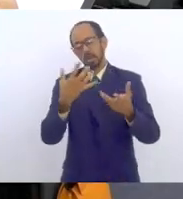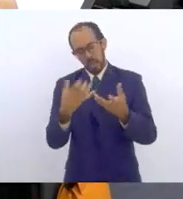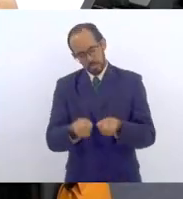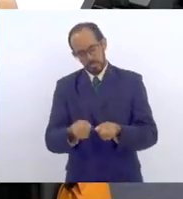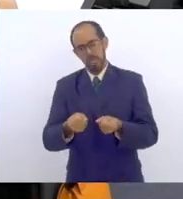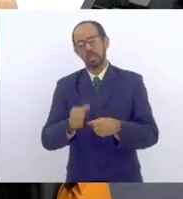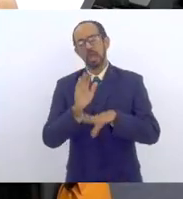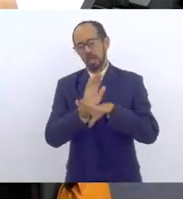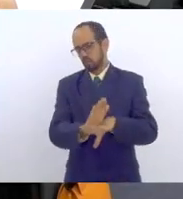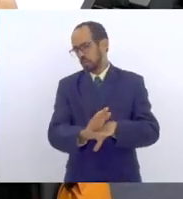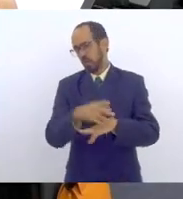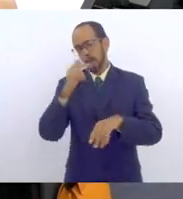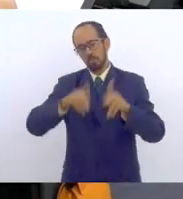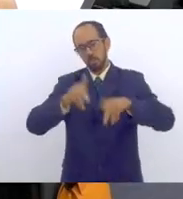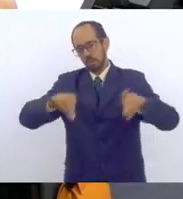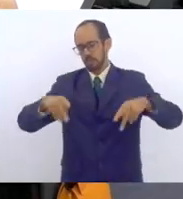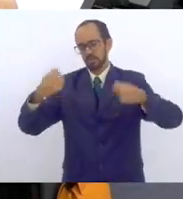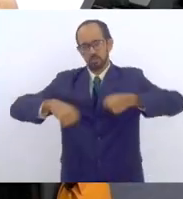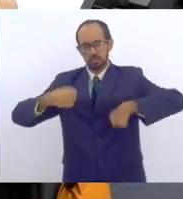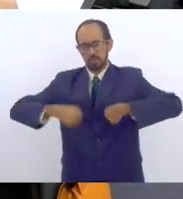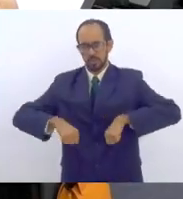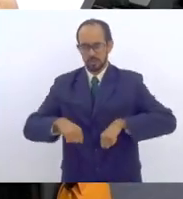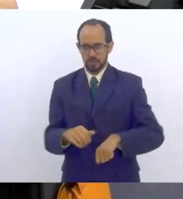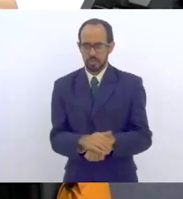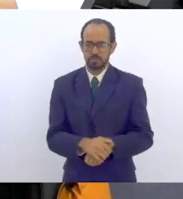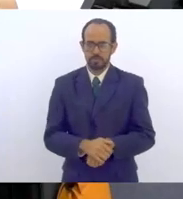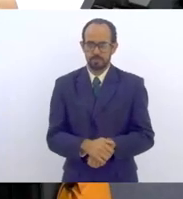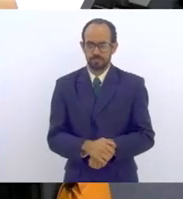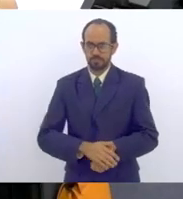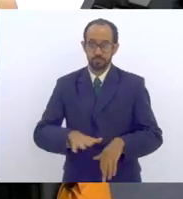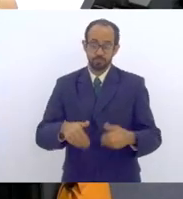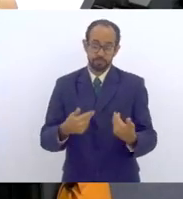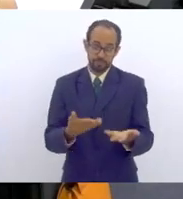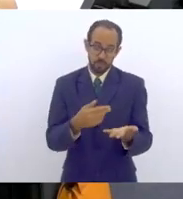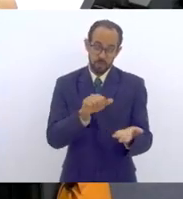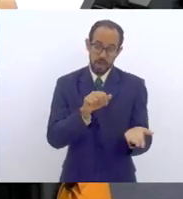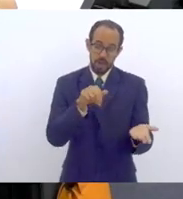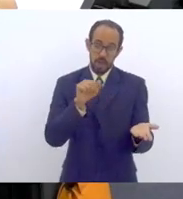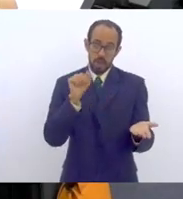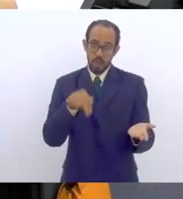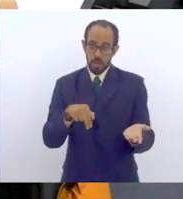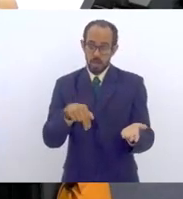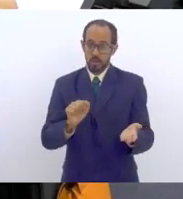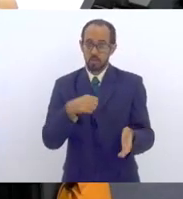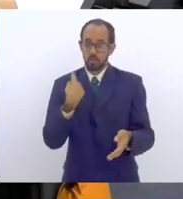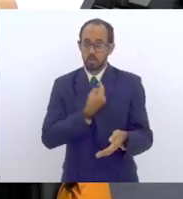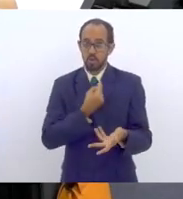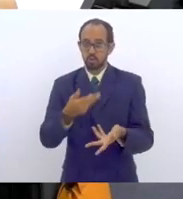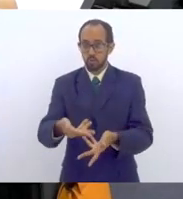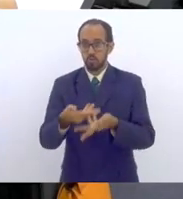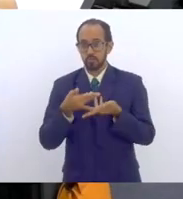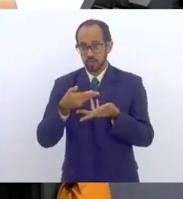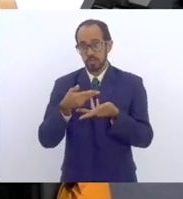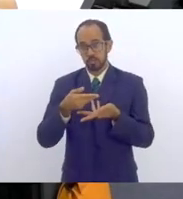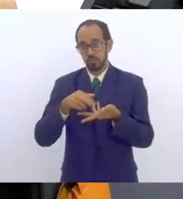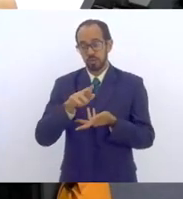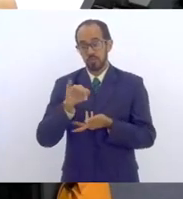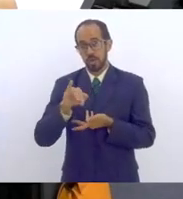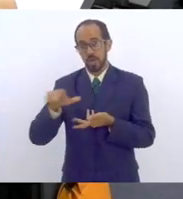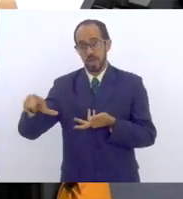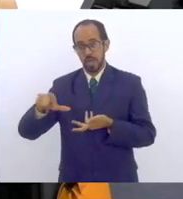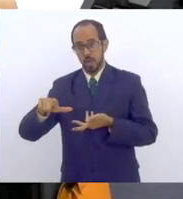a população que mais precisa E aí Alan a gente convidou o Rafael que tem a ver com a saúde